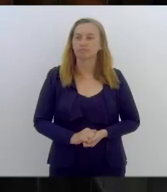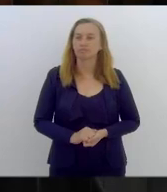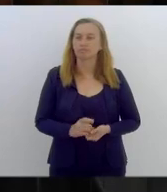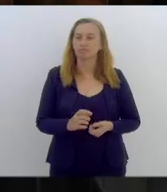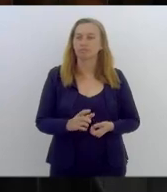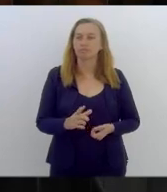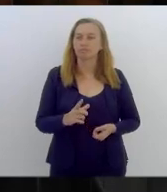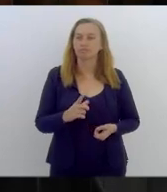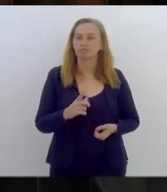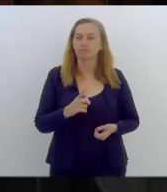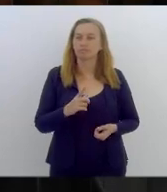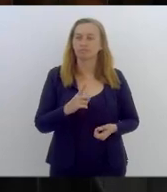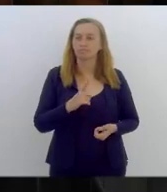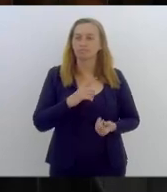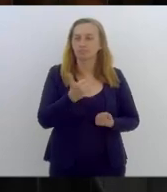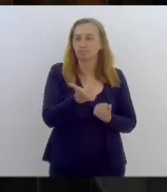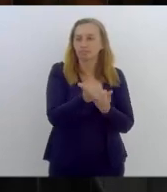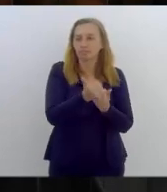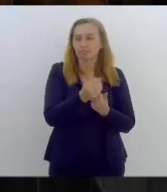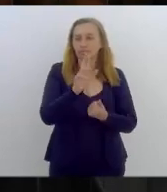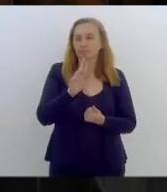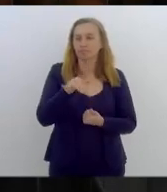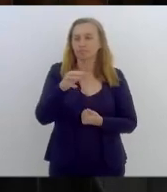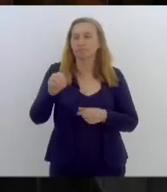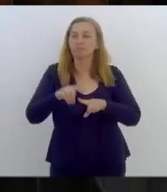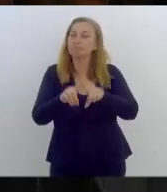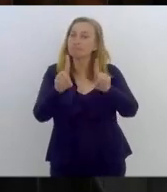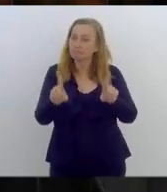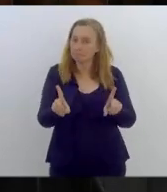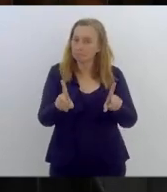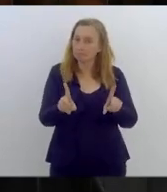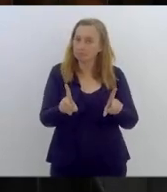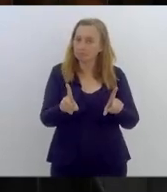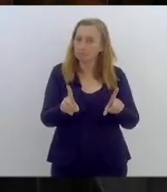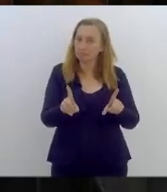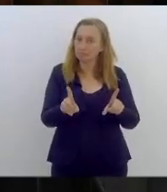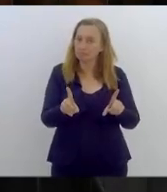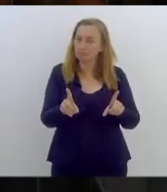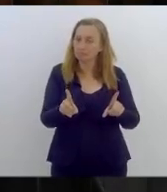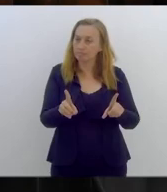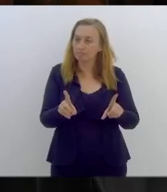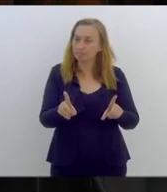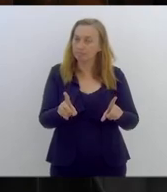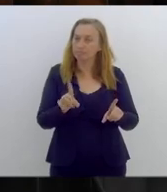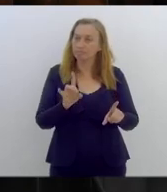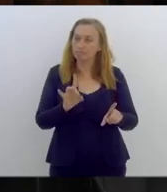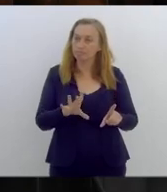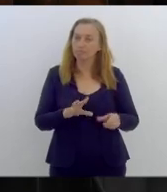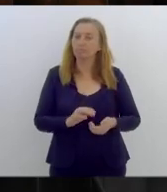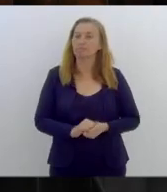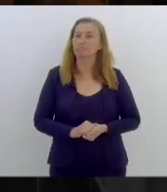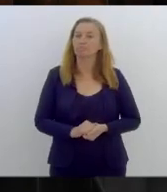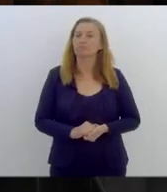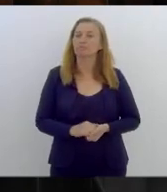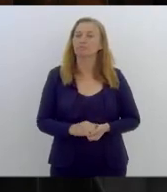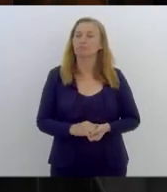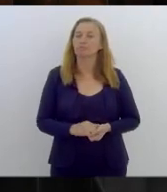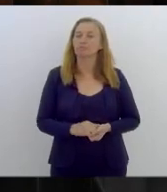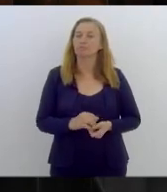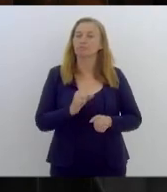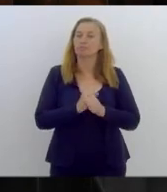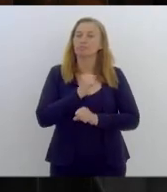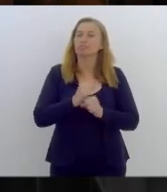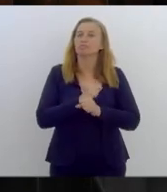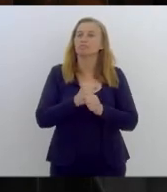pela união mães só se aplicariam para o ano